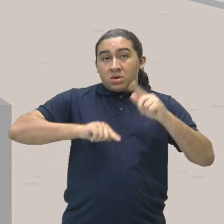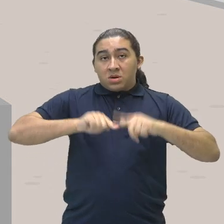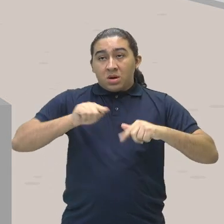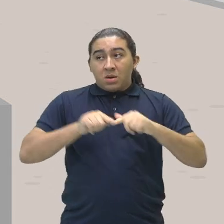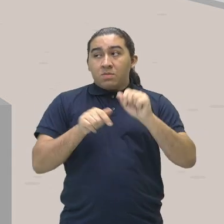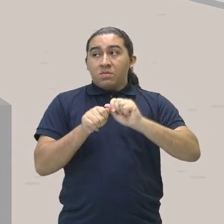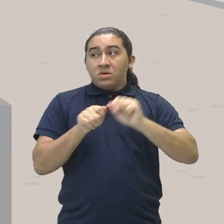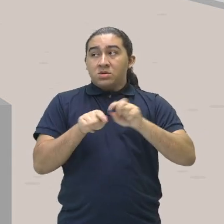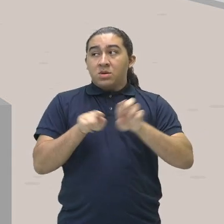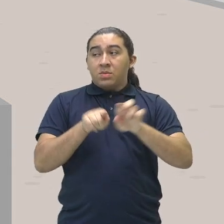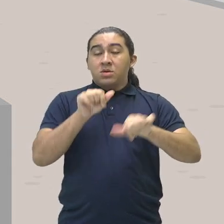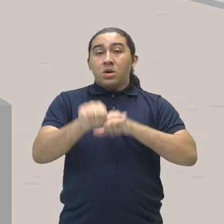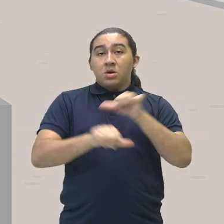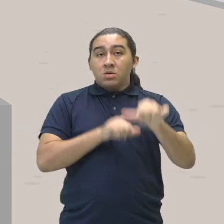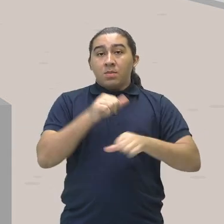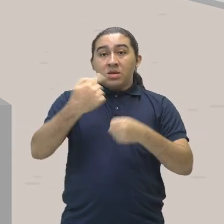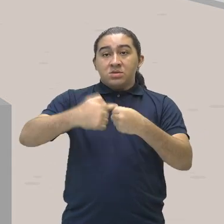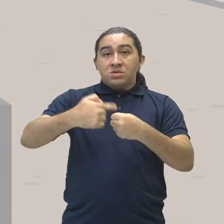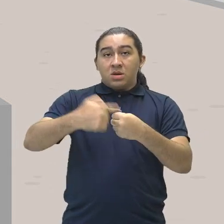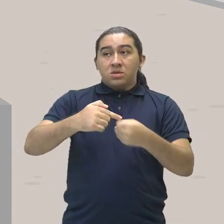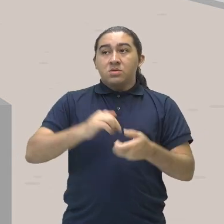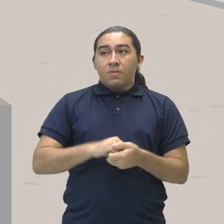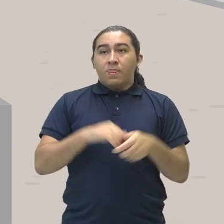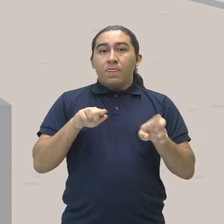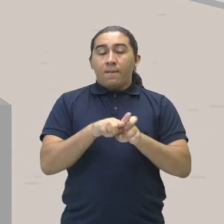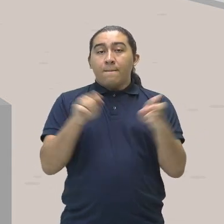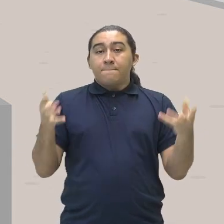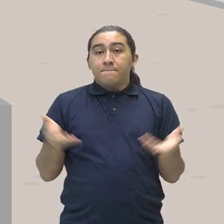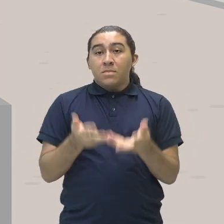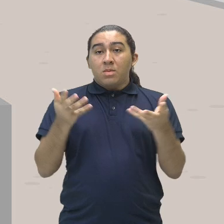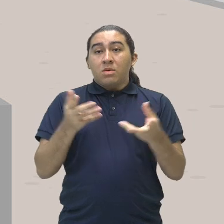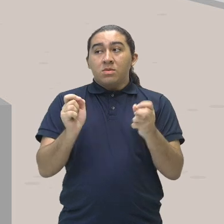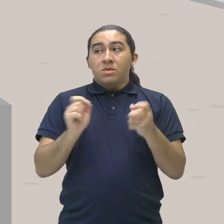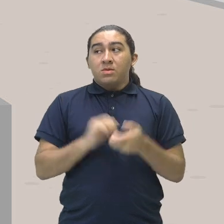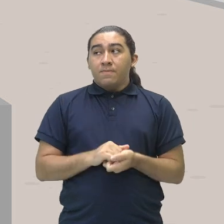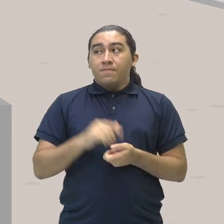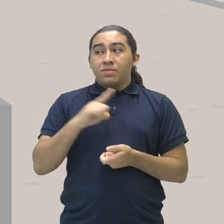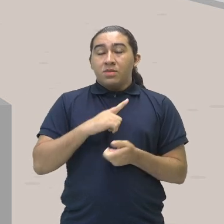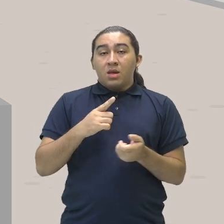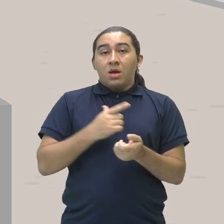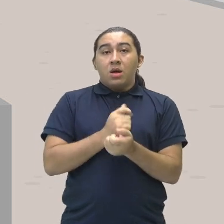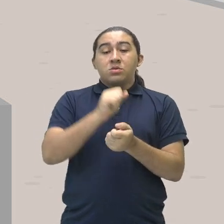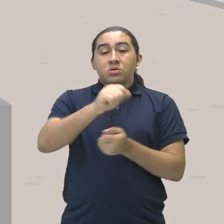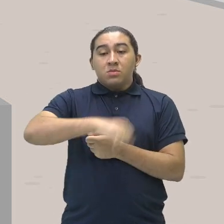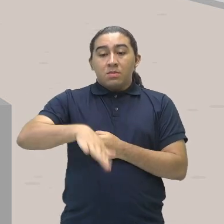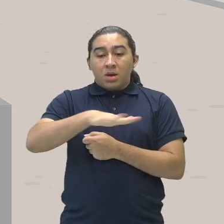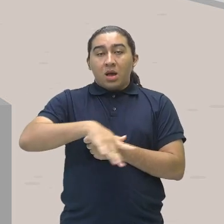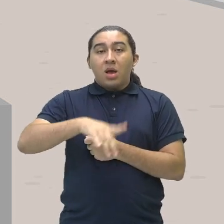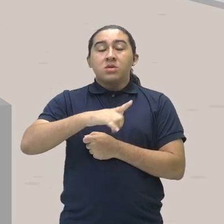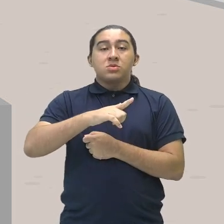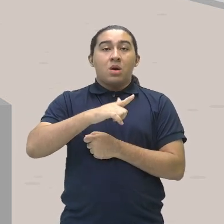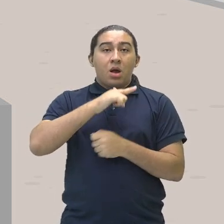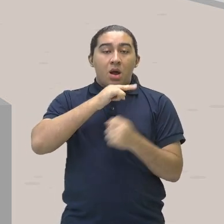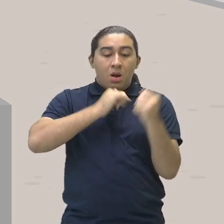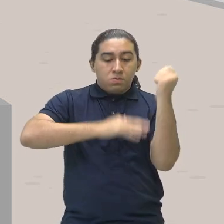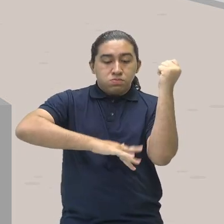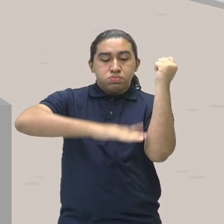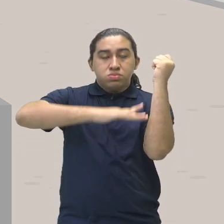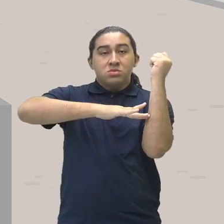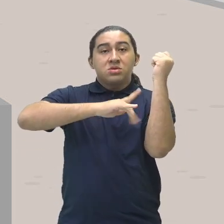transformaram a cidade. Ele promoveu a drenagem de áreas alagadas, construiu